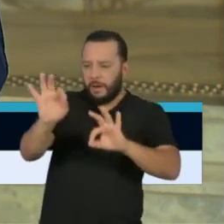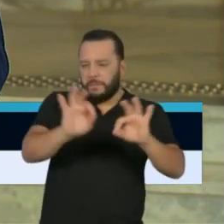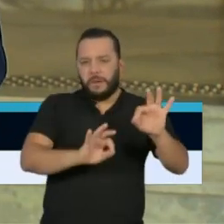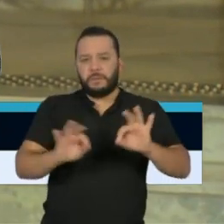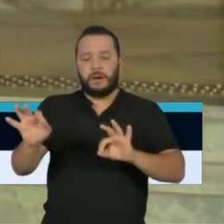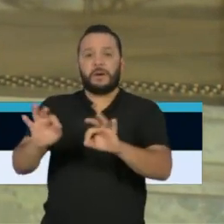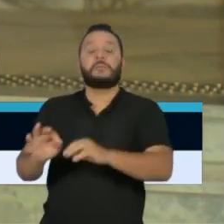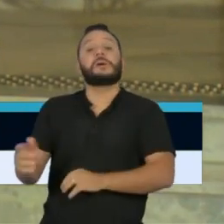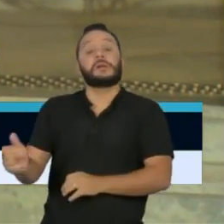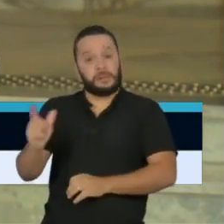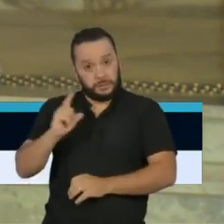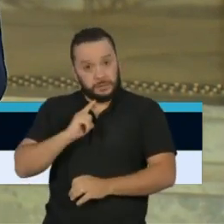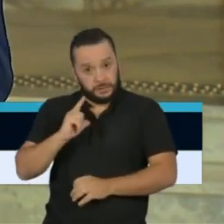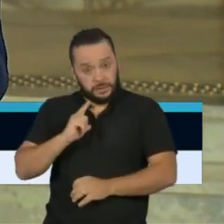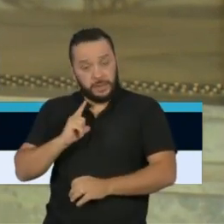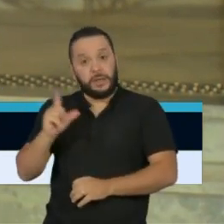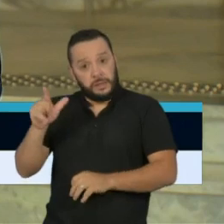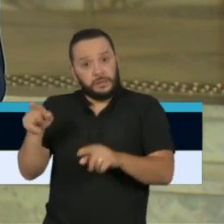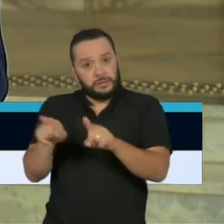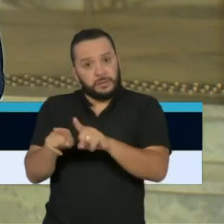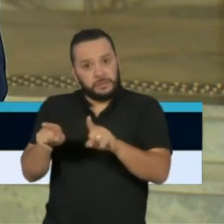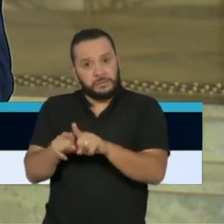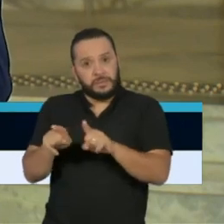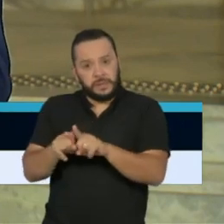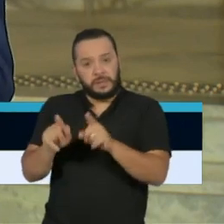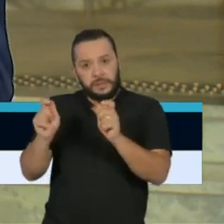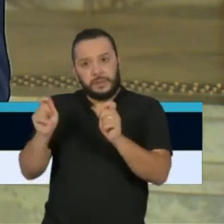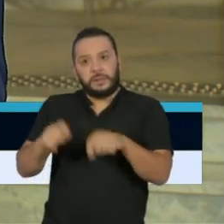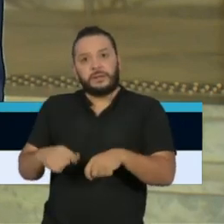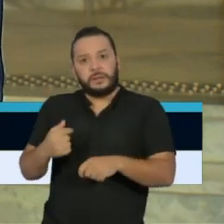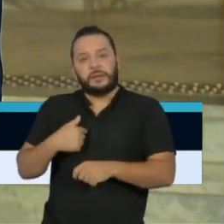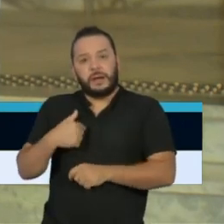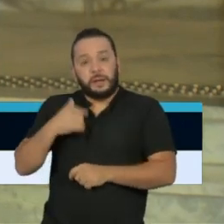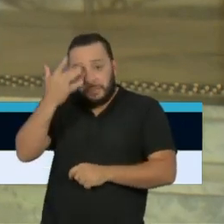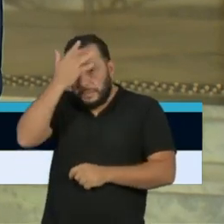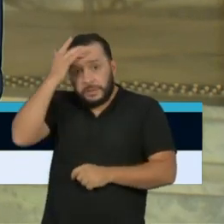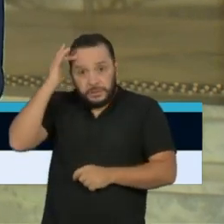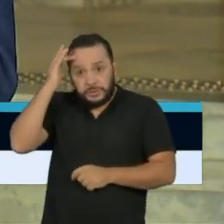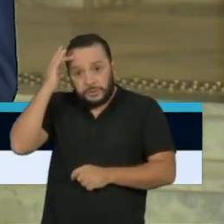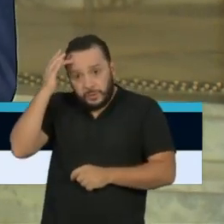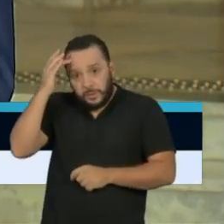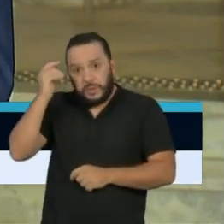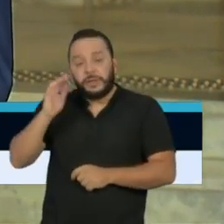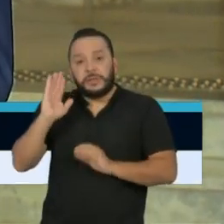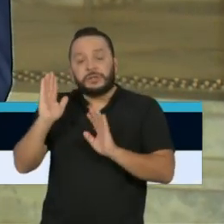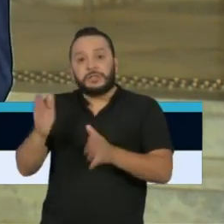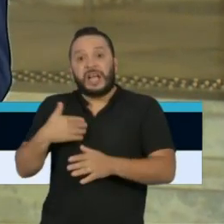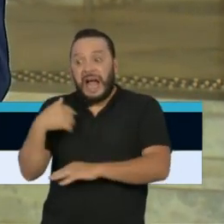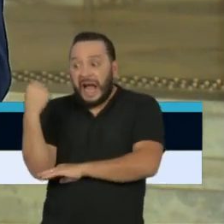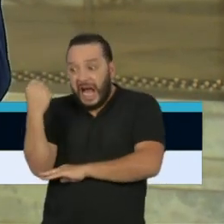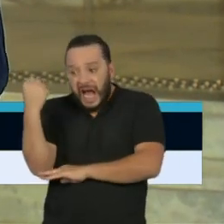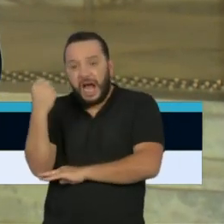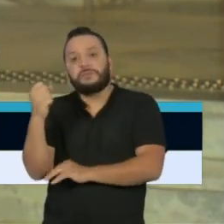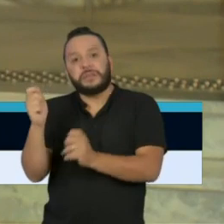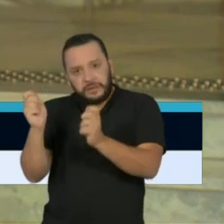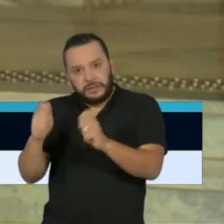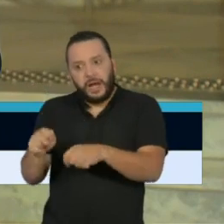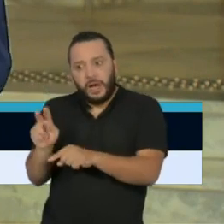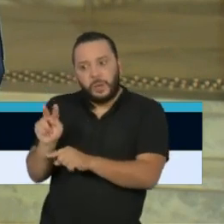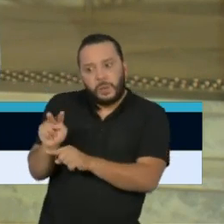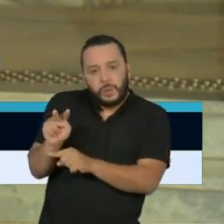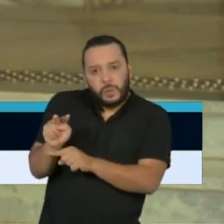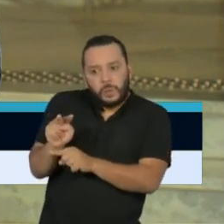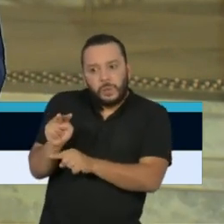ele tem como sustentar a vida de pacientes que eventualmente têm um agravo durante a internação. Isto